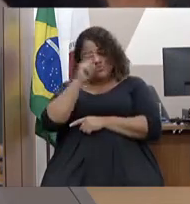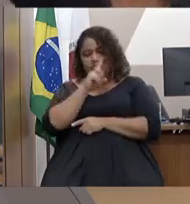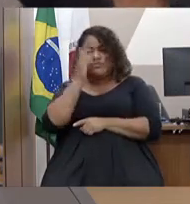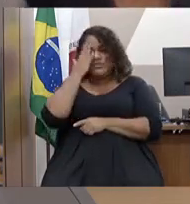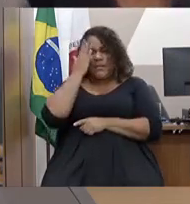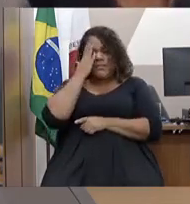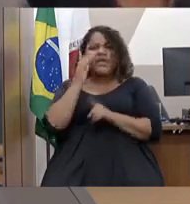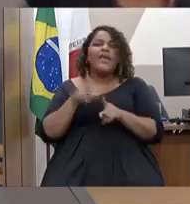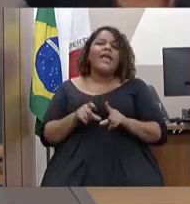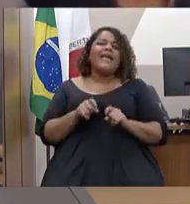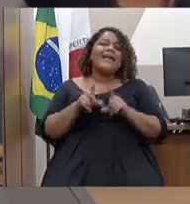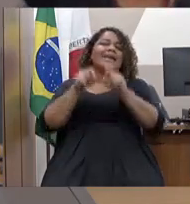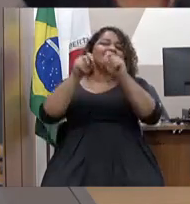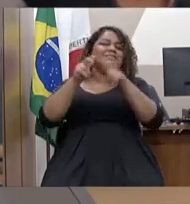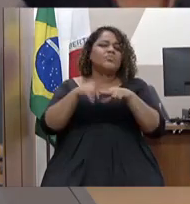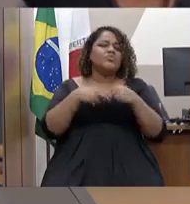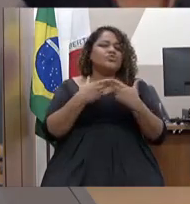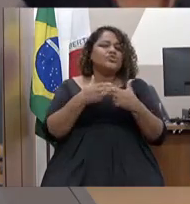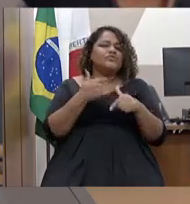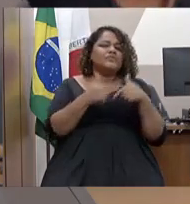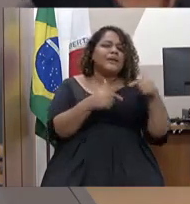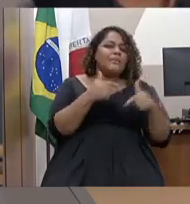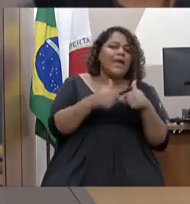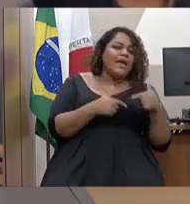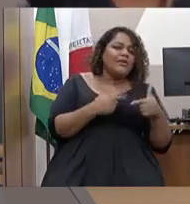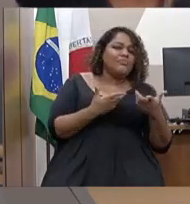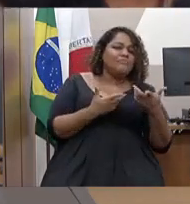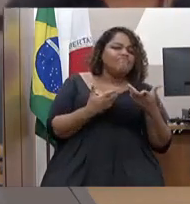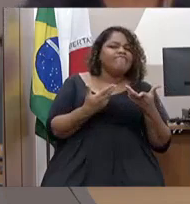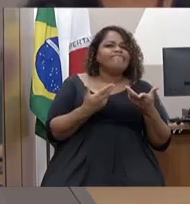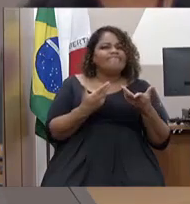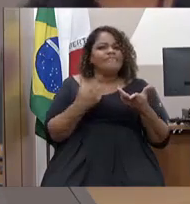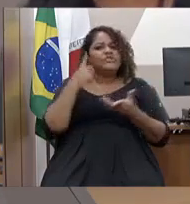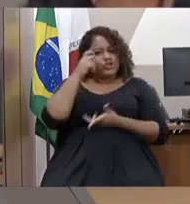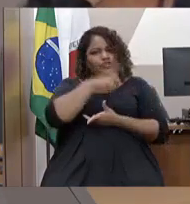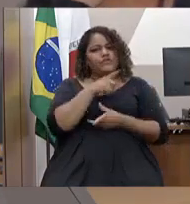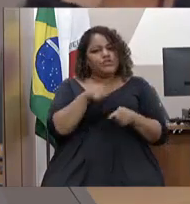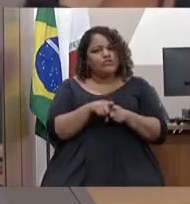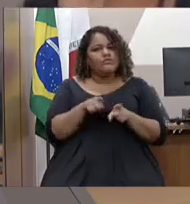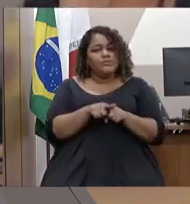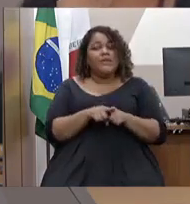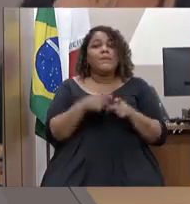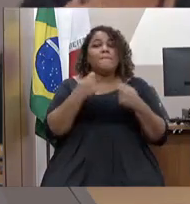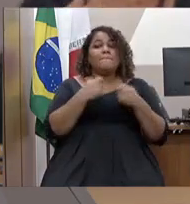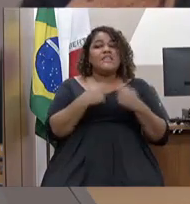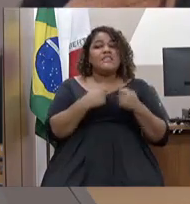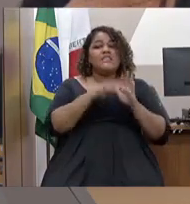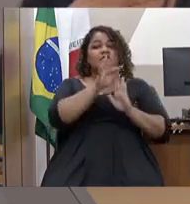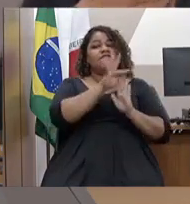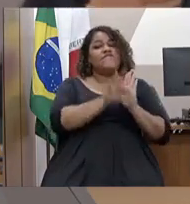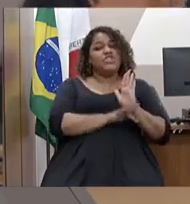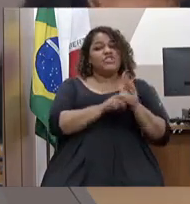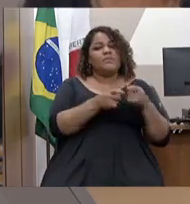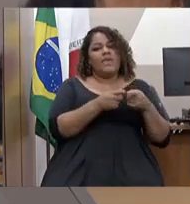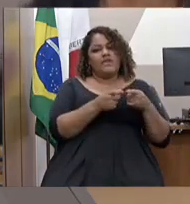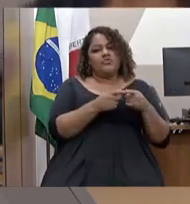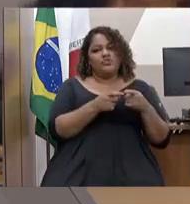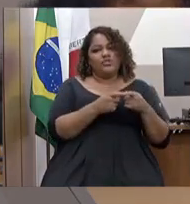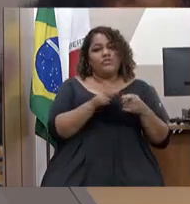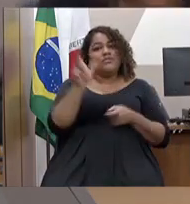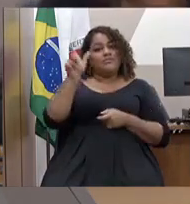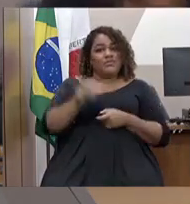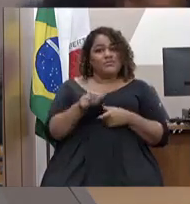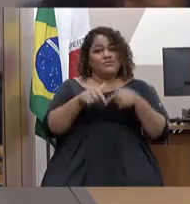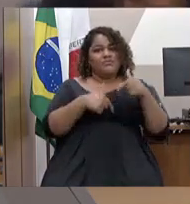você tem que ter os dados você tem que ter uma ficha médica por exemplo uma ficha médica de um trabalhador deveria estar escrito quais os produtos